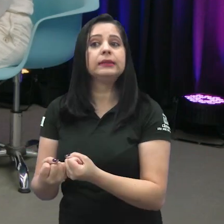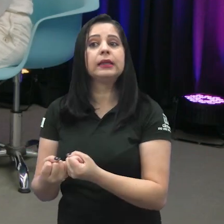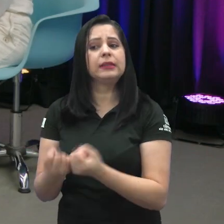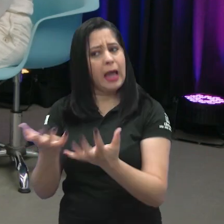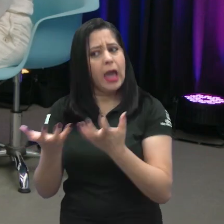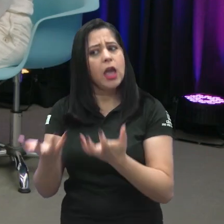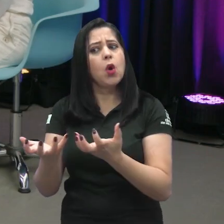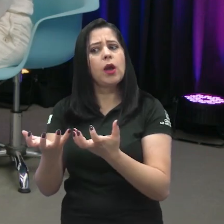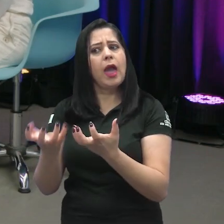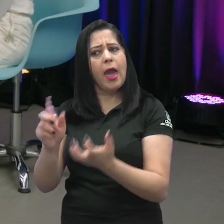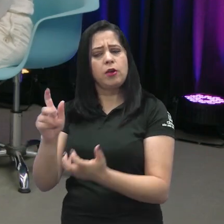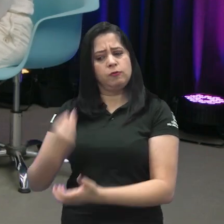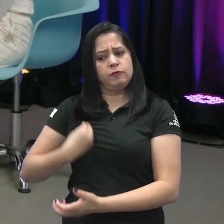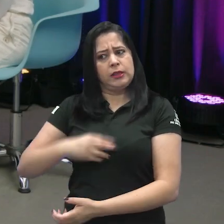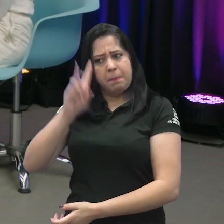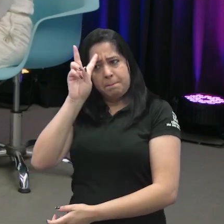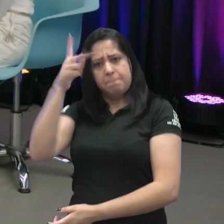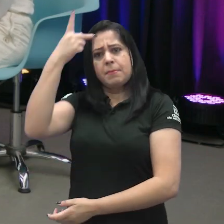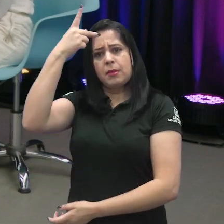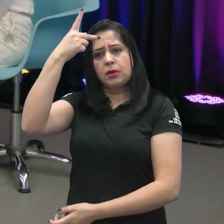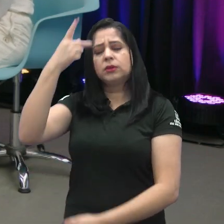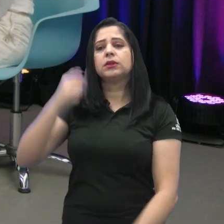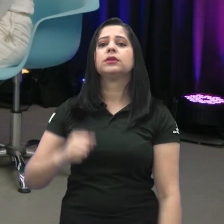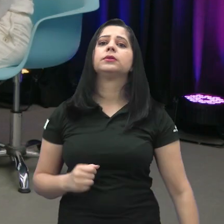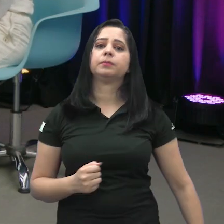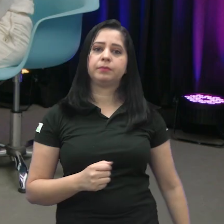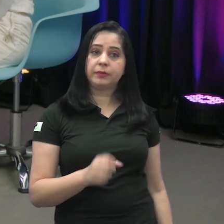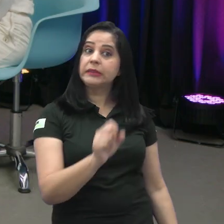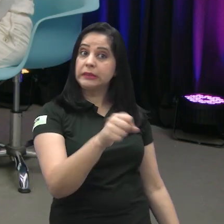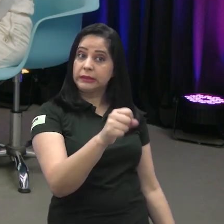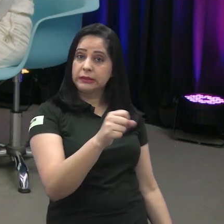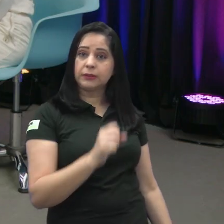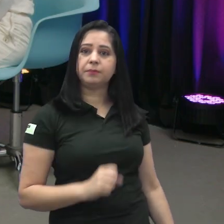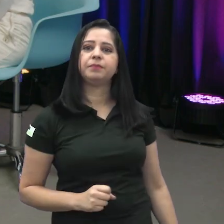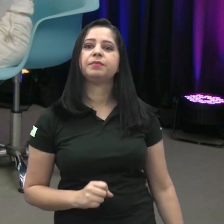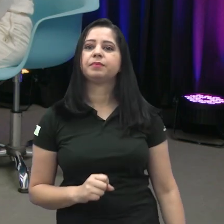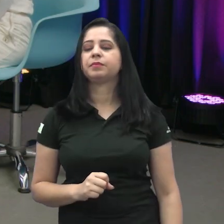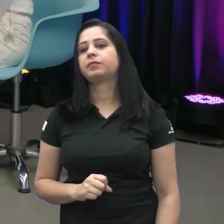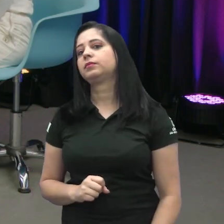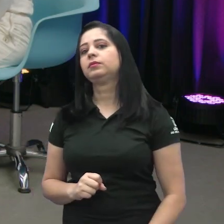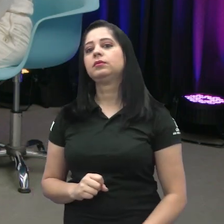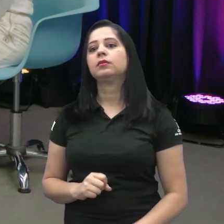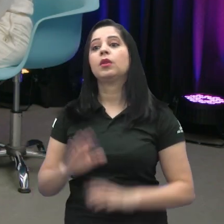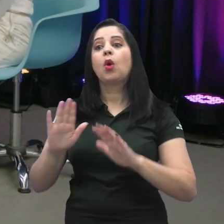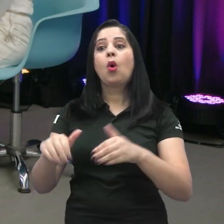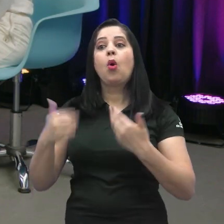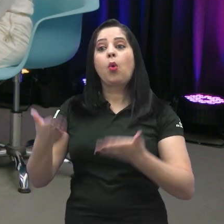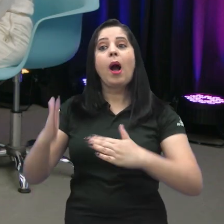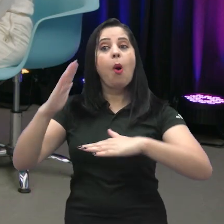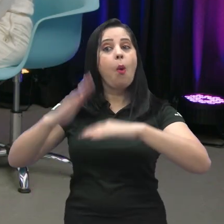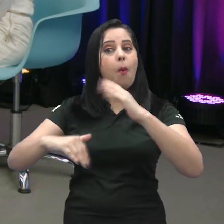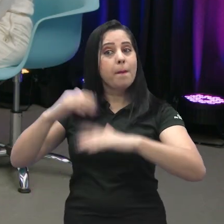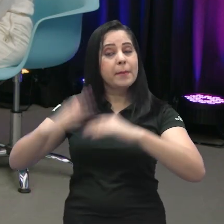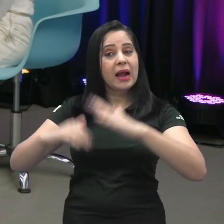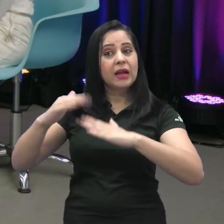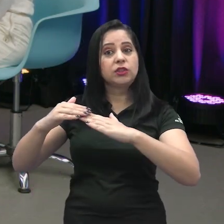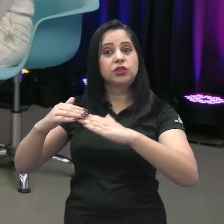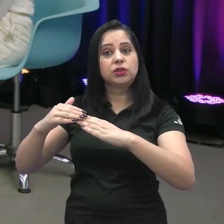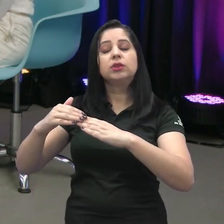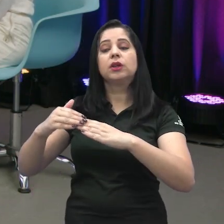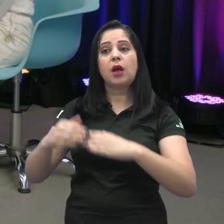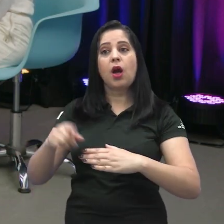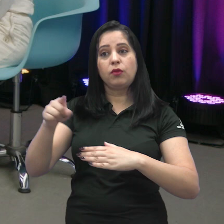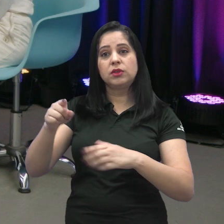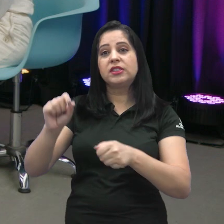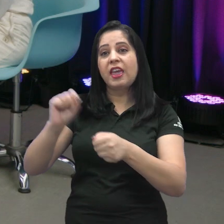estar à disposição, exatamente, né? Querer realmente ressignificar a sua vida. Exatamente. Muito bom. Quais práticas